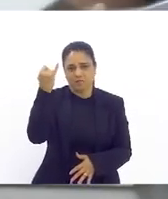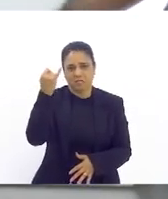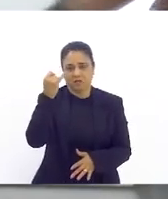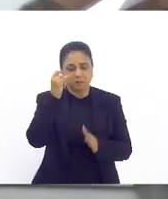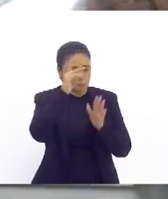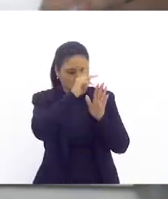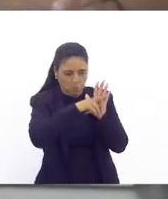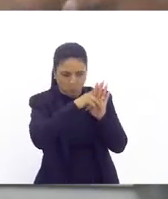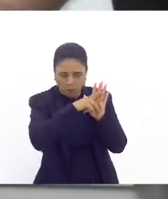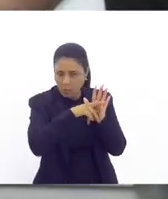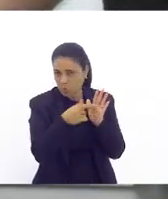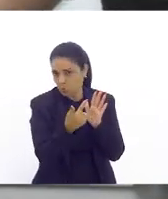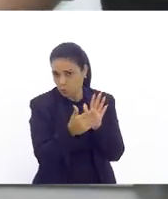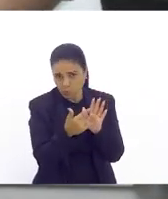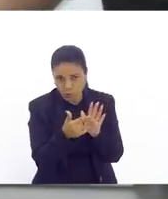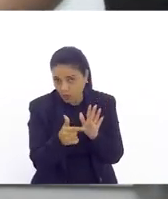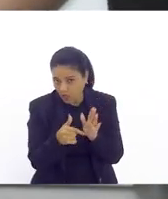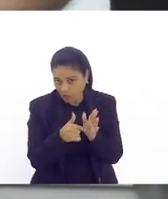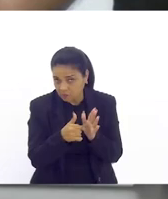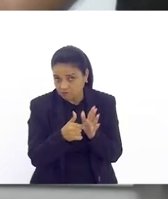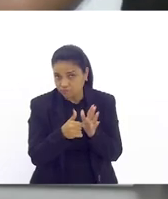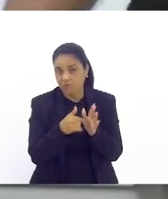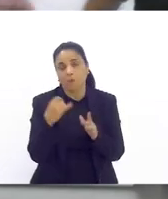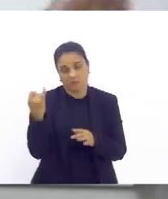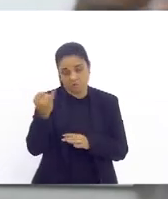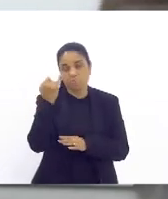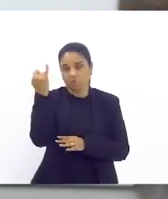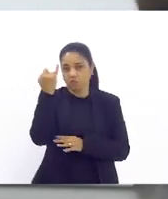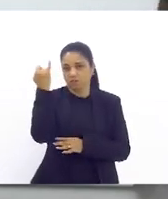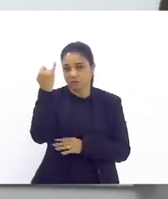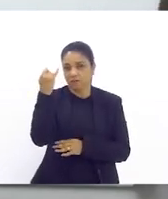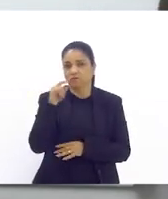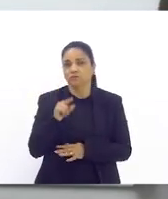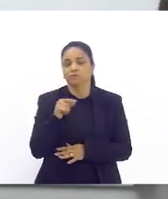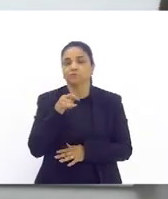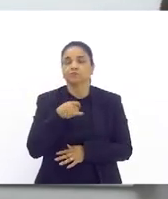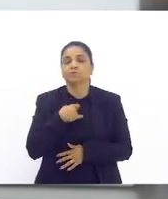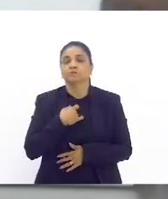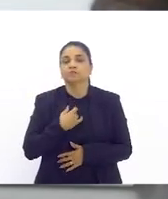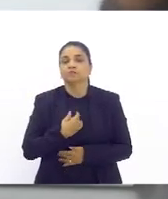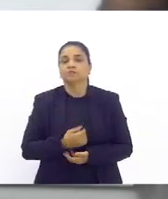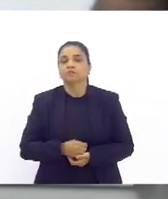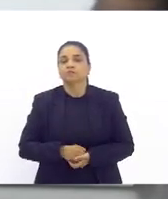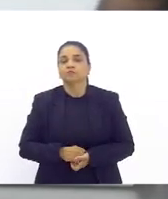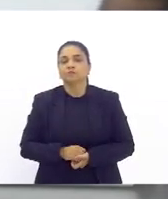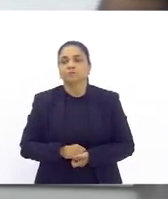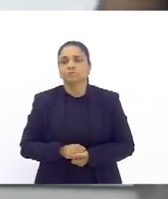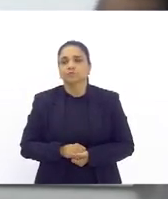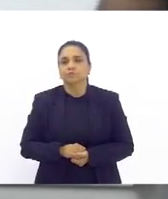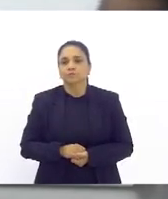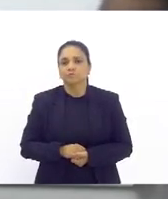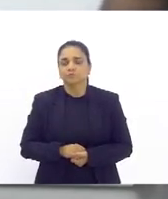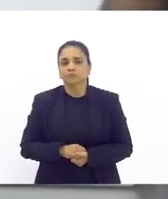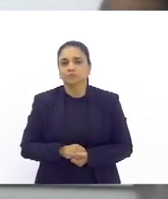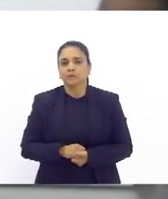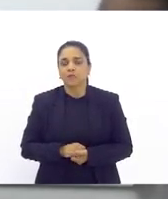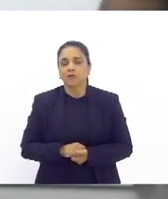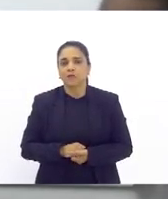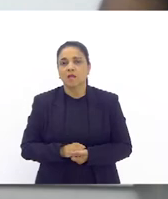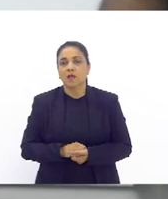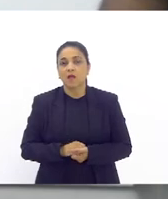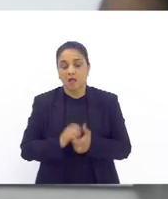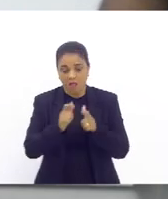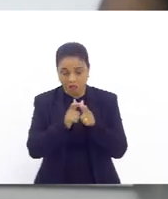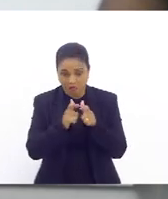no plano estadual mas que também é de extrema importância é a ampliação da